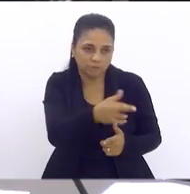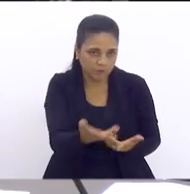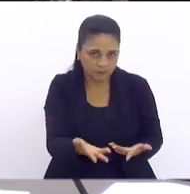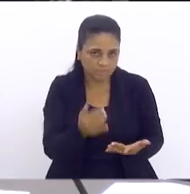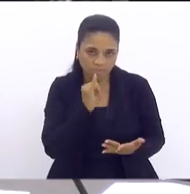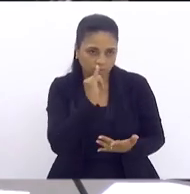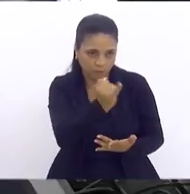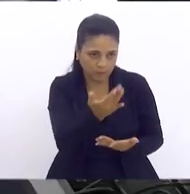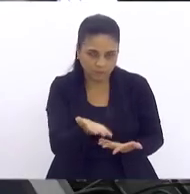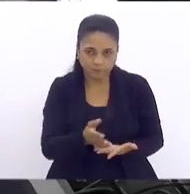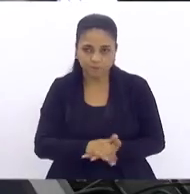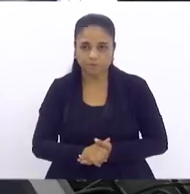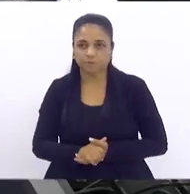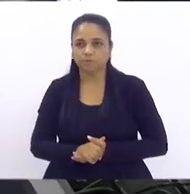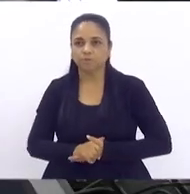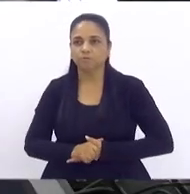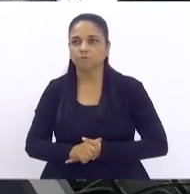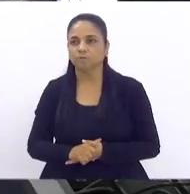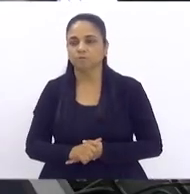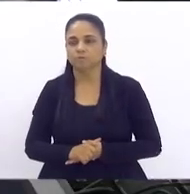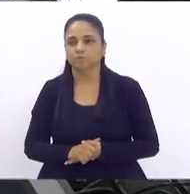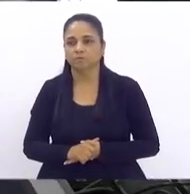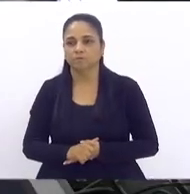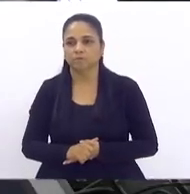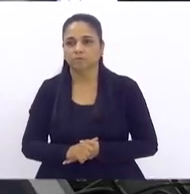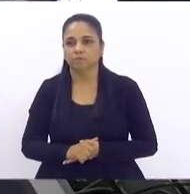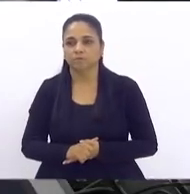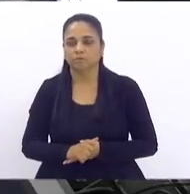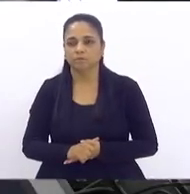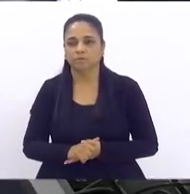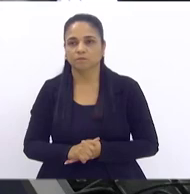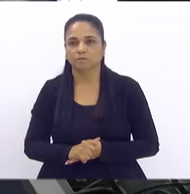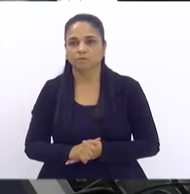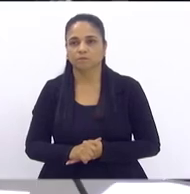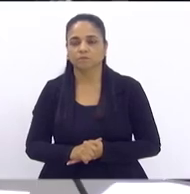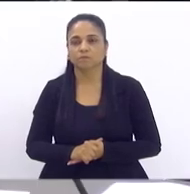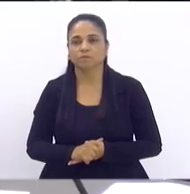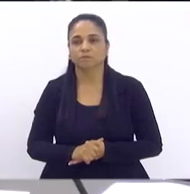informação. A capitania foi convidada? No próximo momento. Tá, e